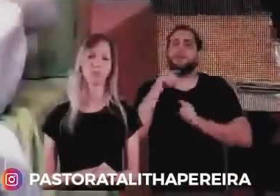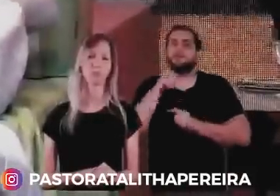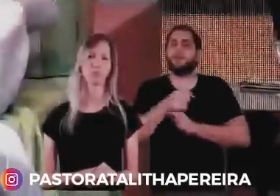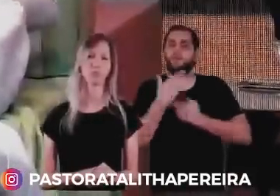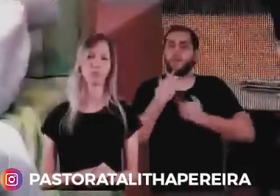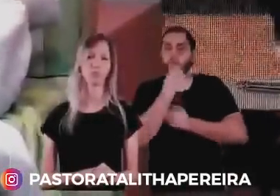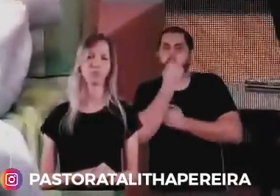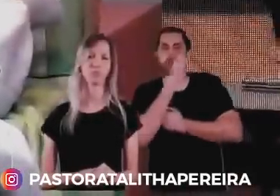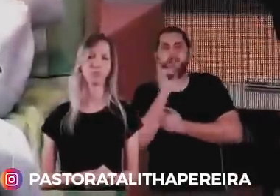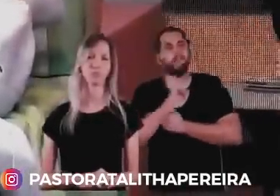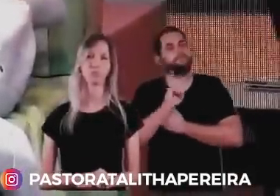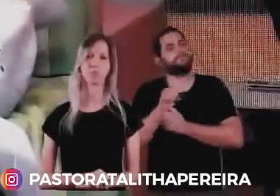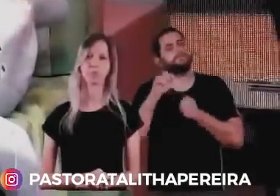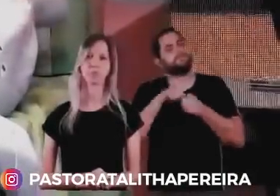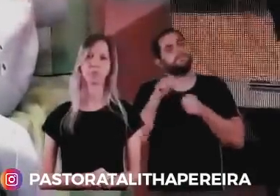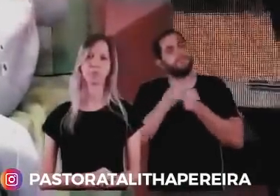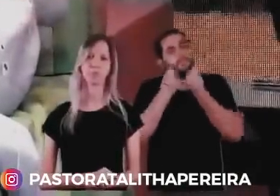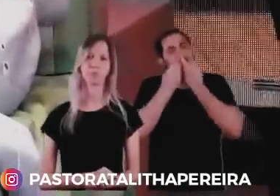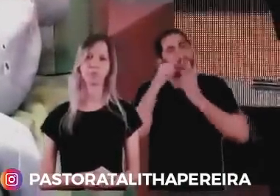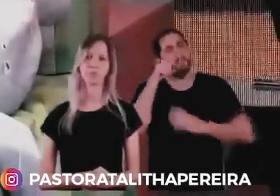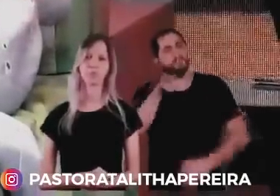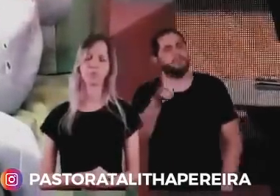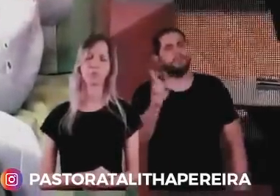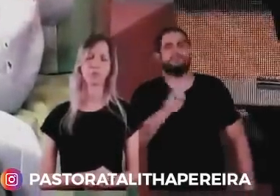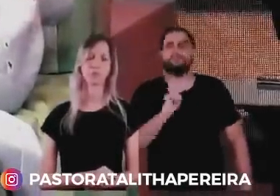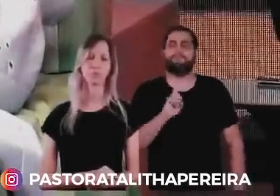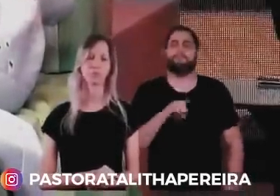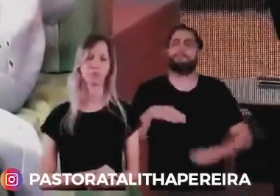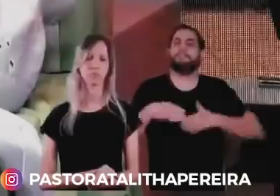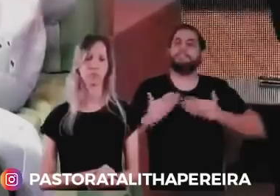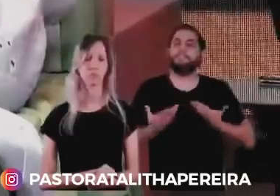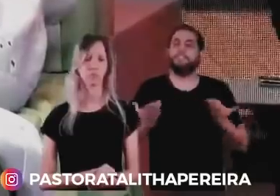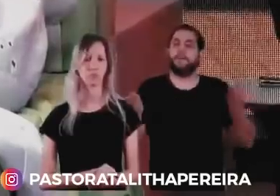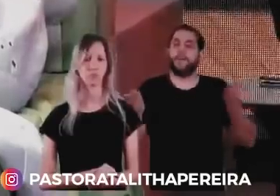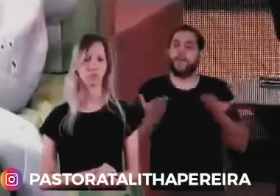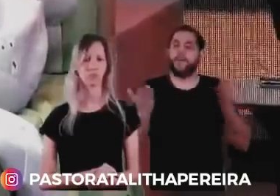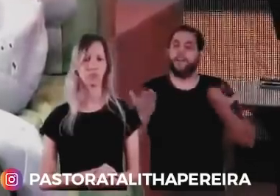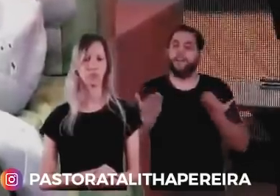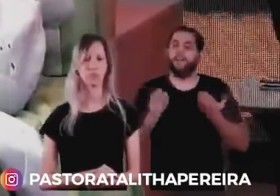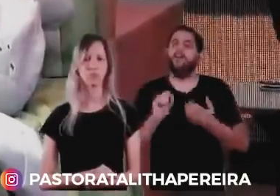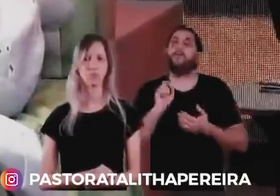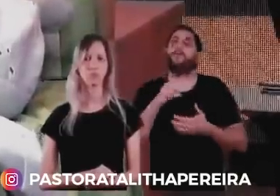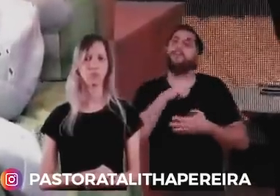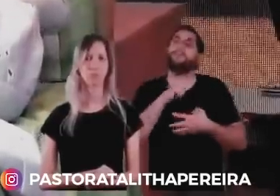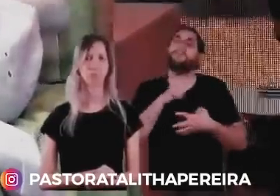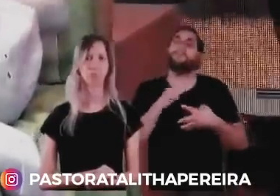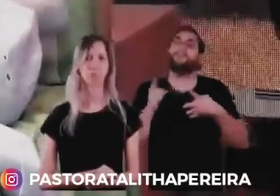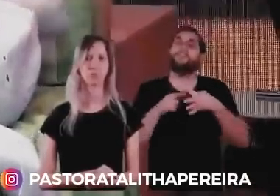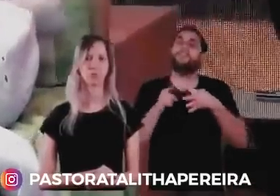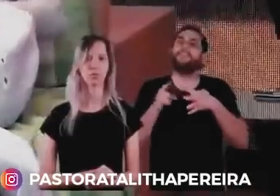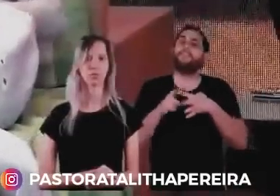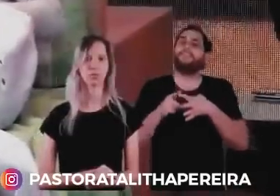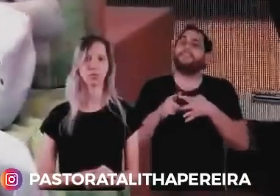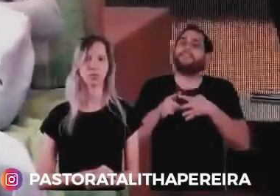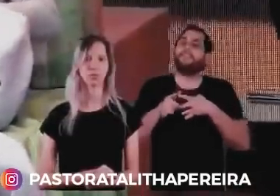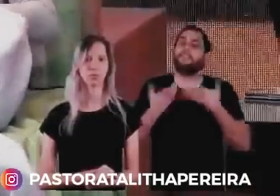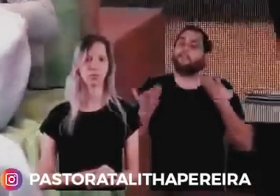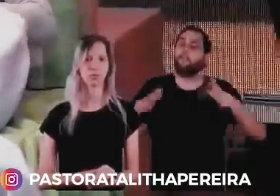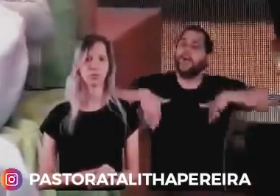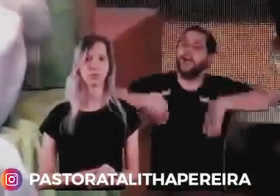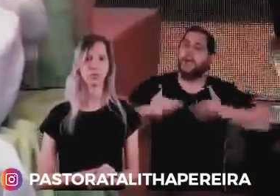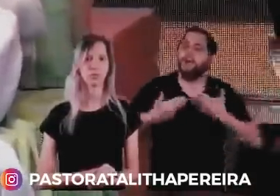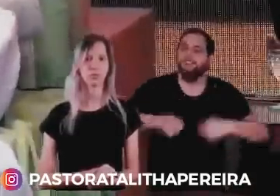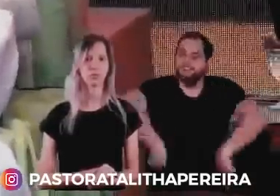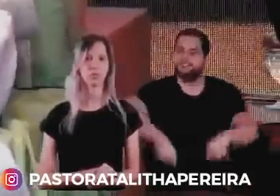isso não vai fazer bem para o seu relacionamento. Então vamos ver agora o que é que se deve levar aqui